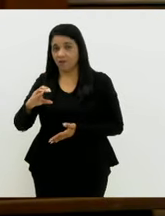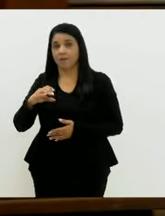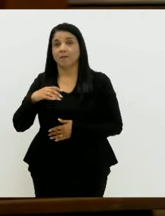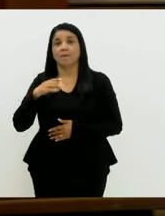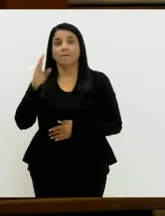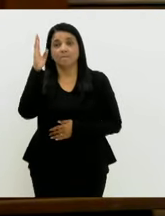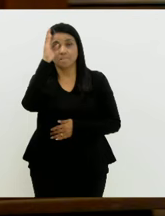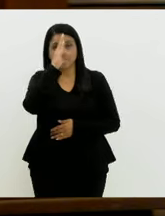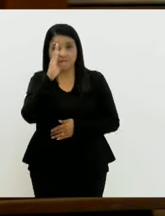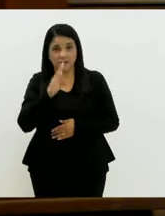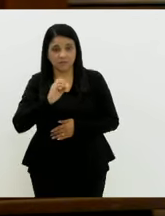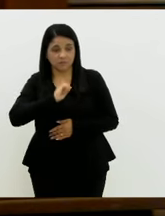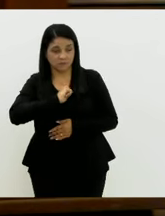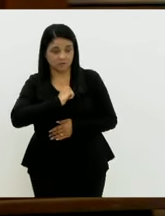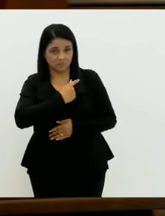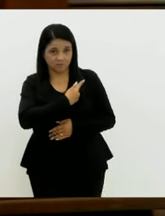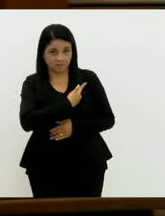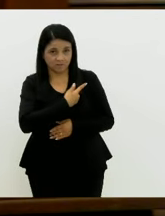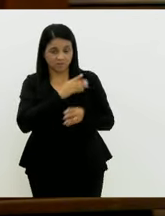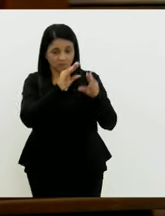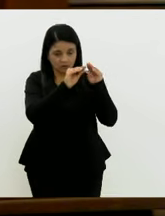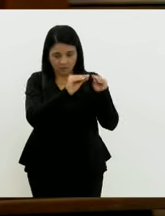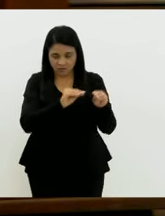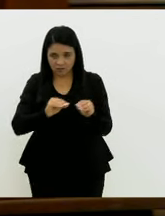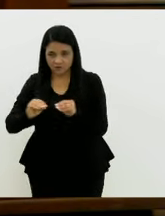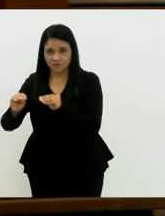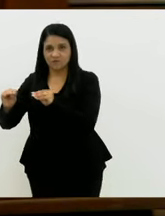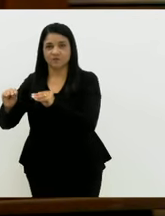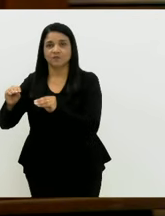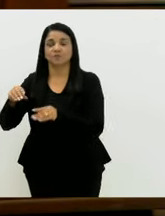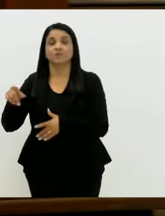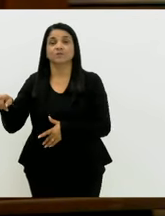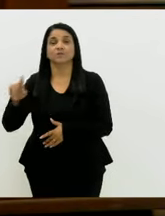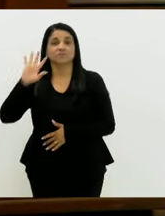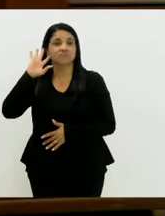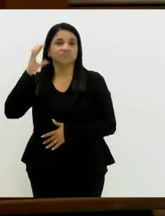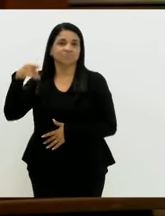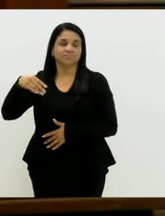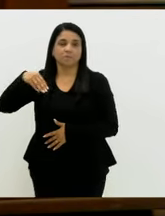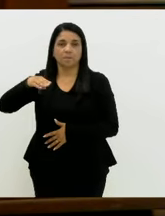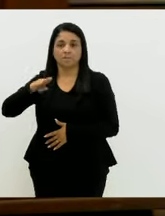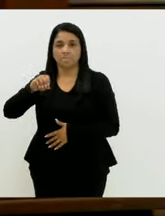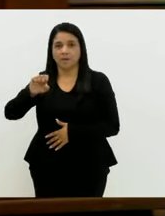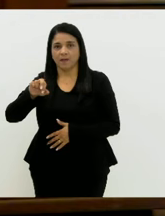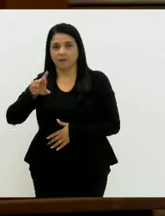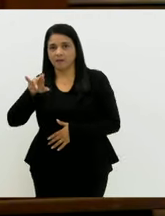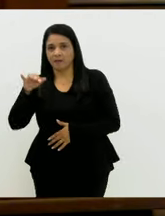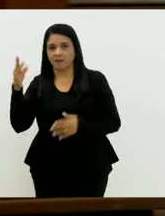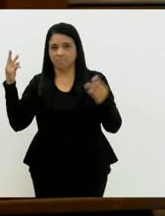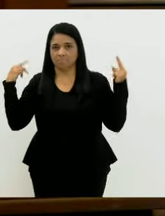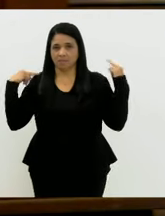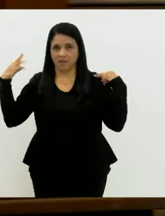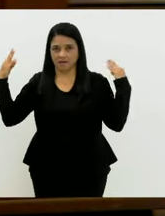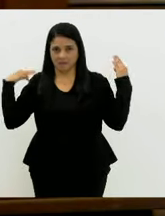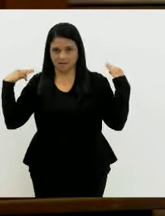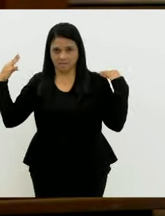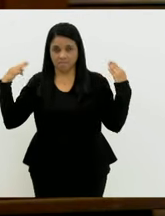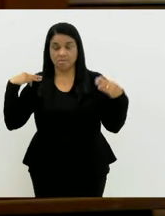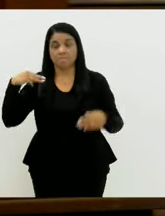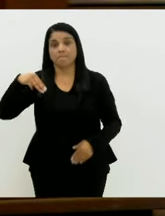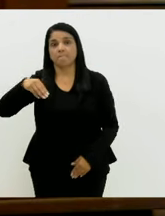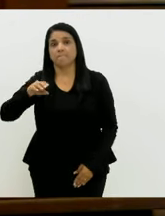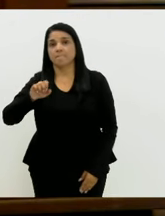por decisão do Fundo de Marinha Mercante. Nós também vemos aqui investimentos